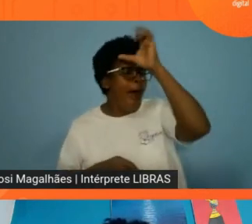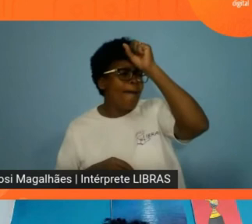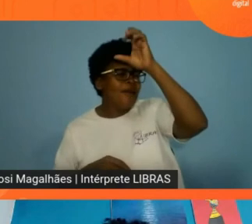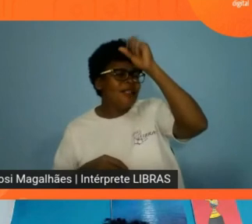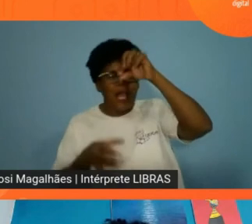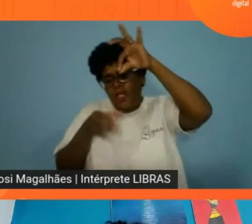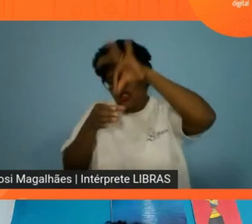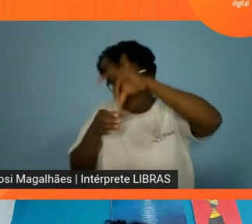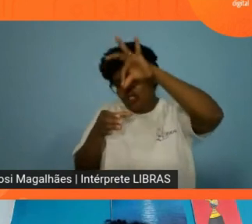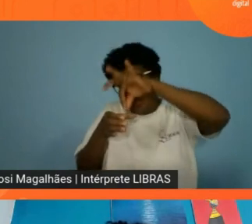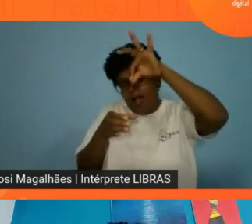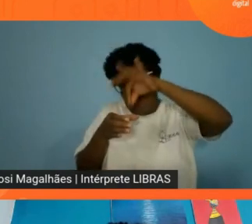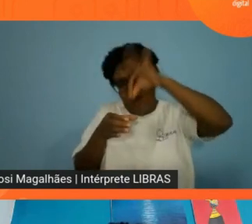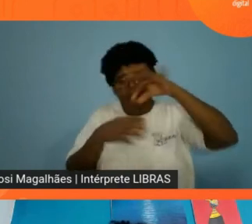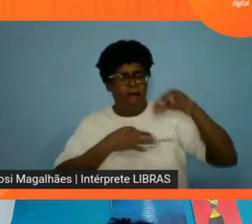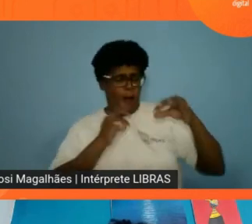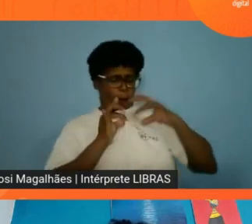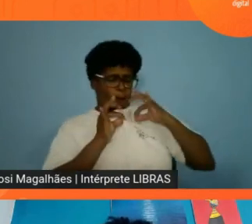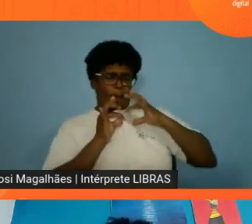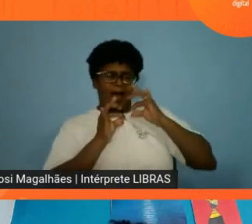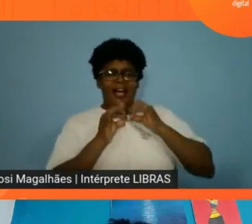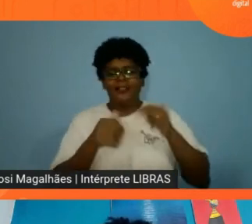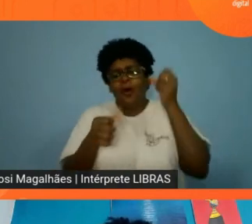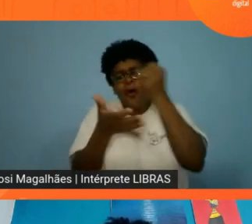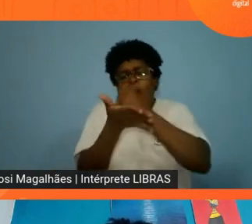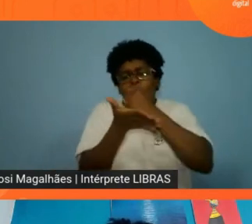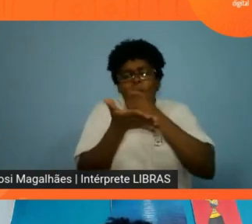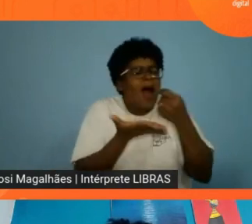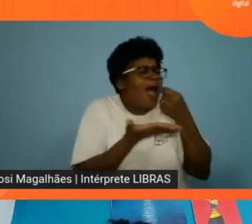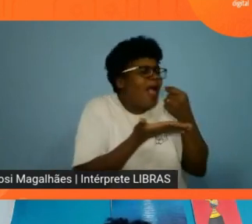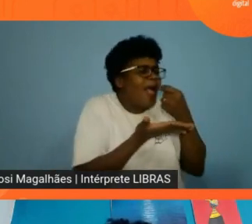um banho, um remédio para ferida, essas coisas.